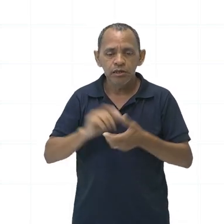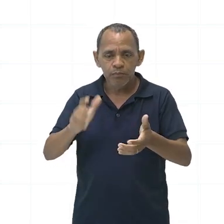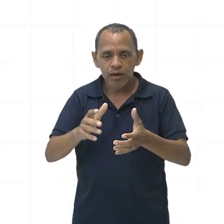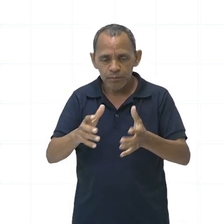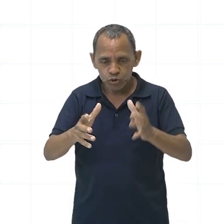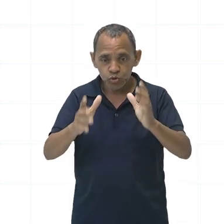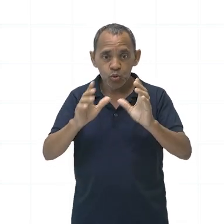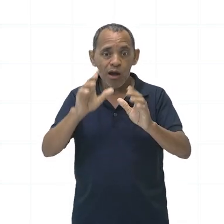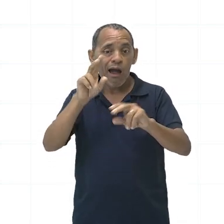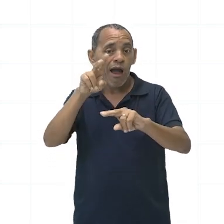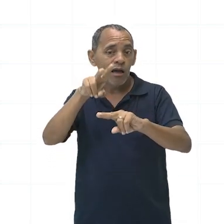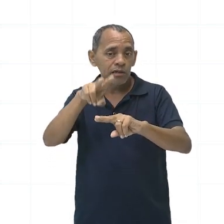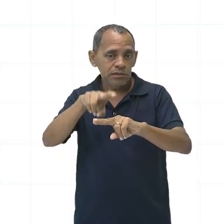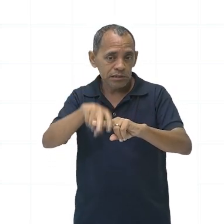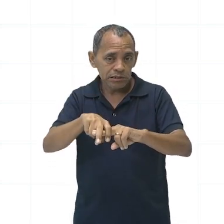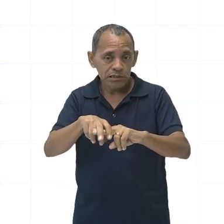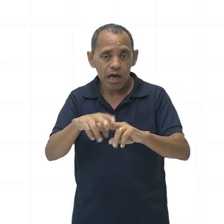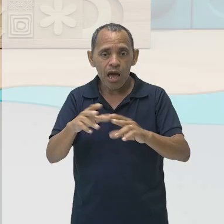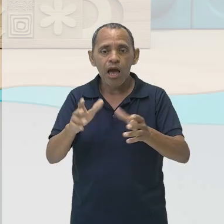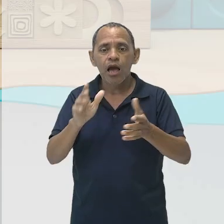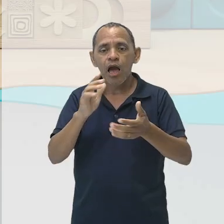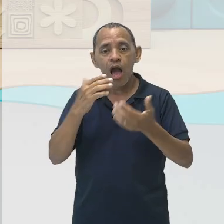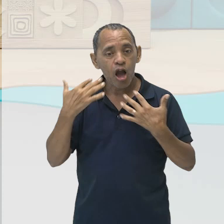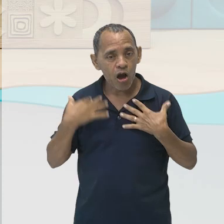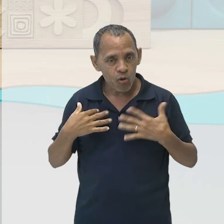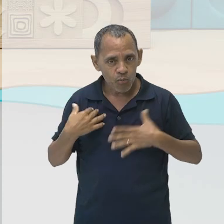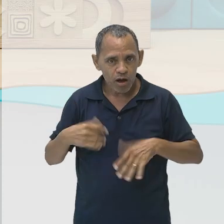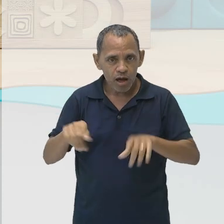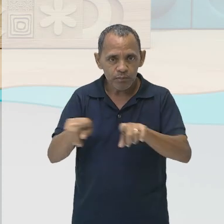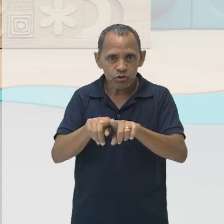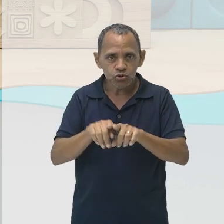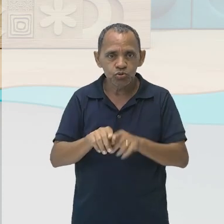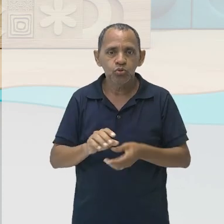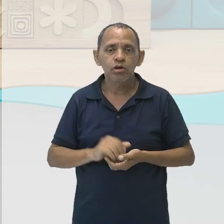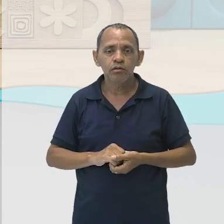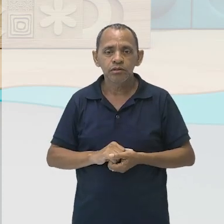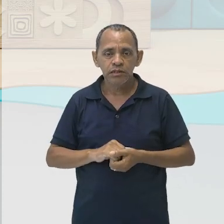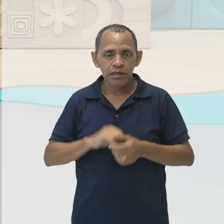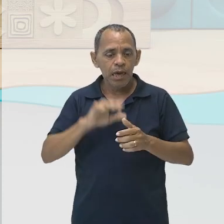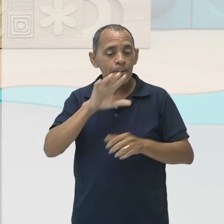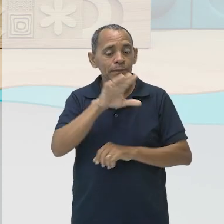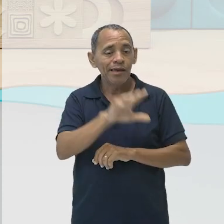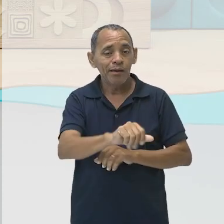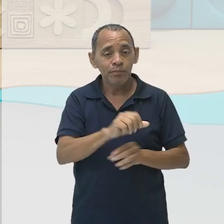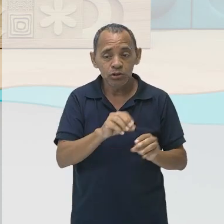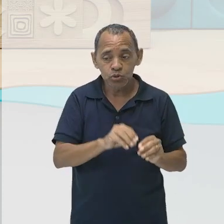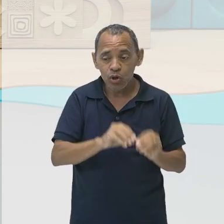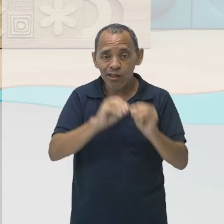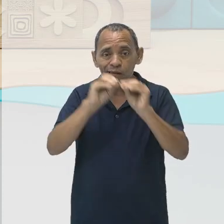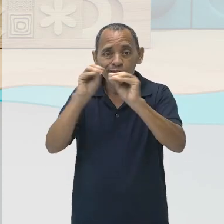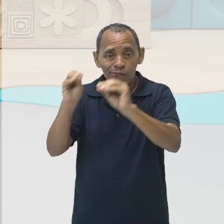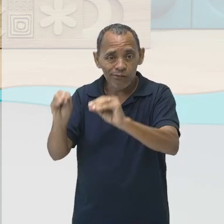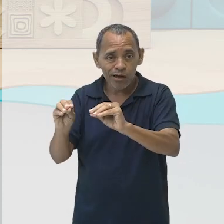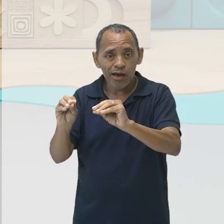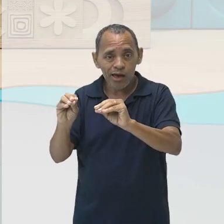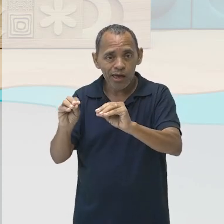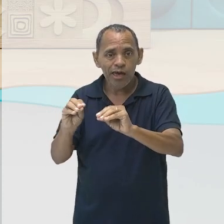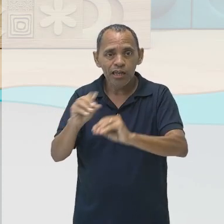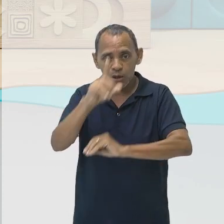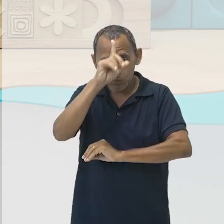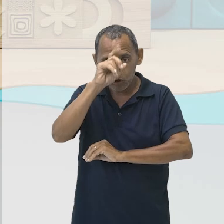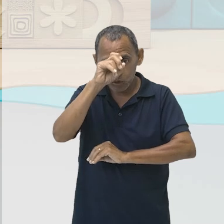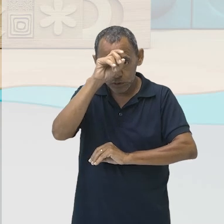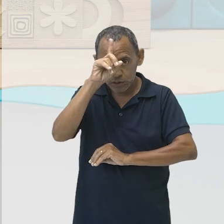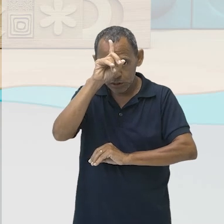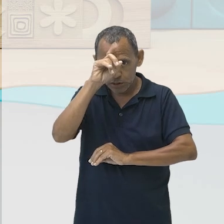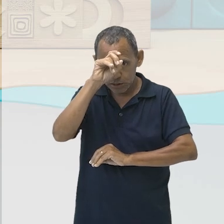vítima para uma unidade de saúde. Agora, atenção! As quedas elas são frequentes nesse momento de crise, podendo